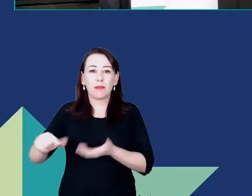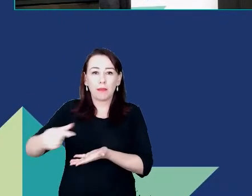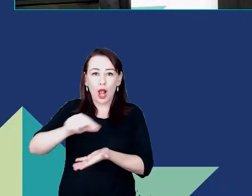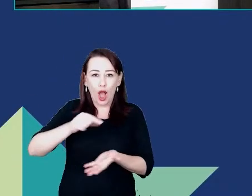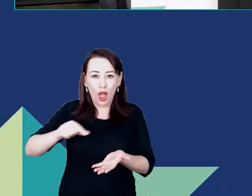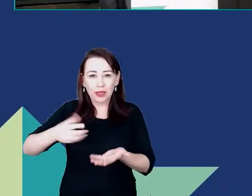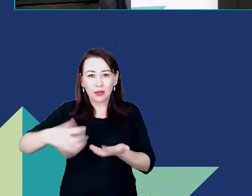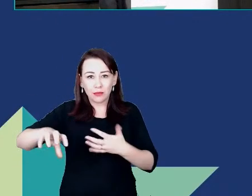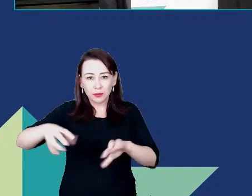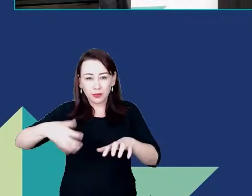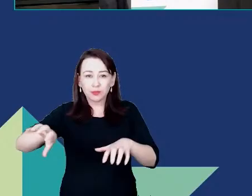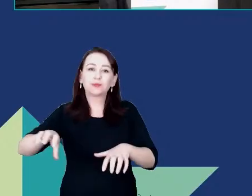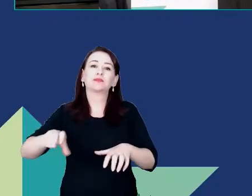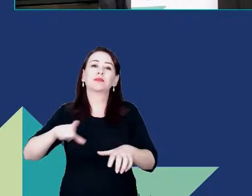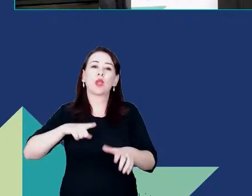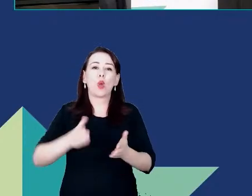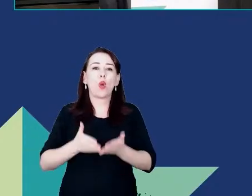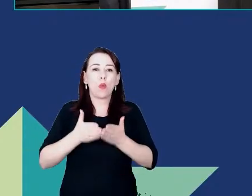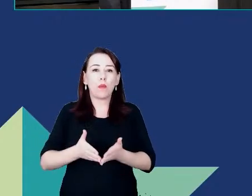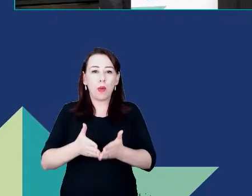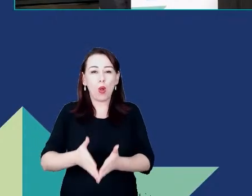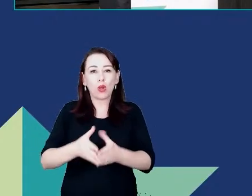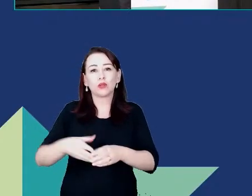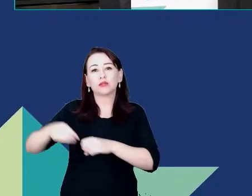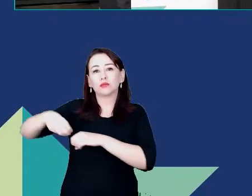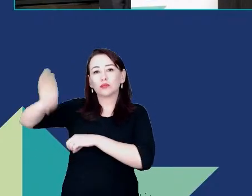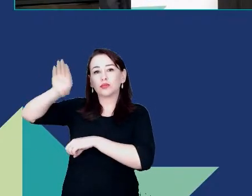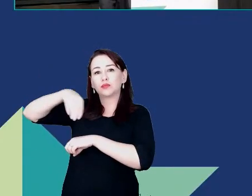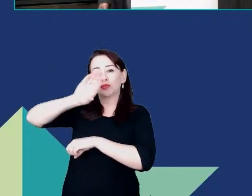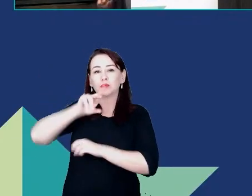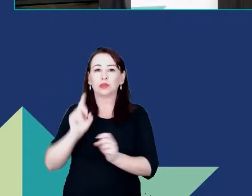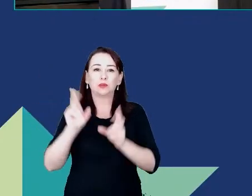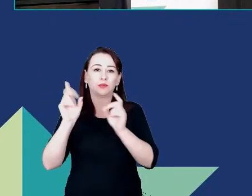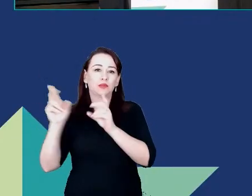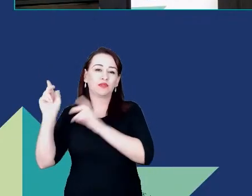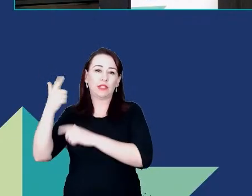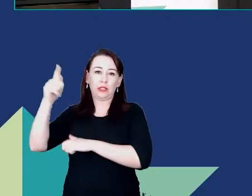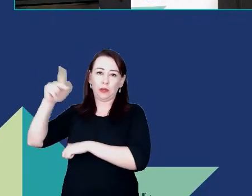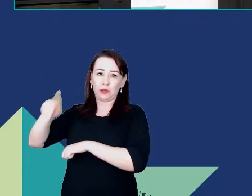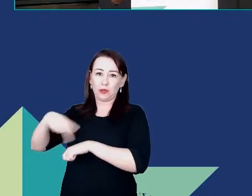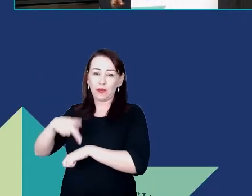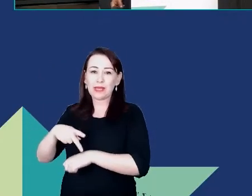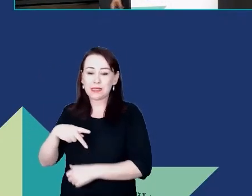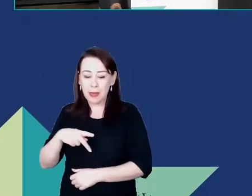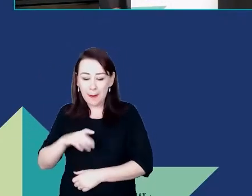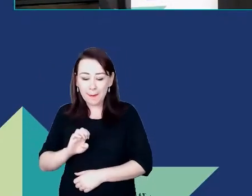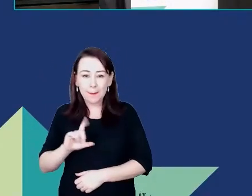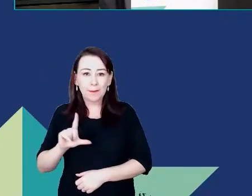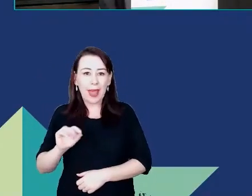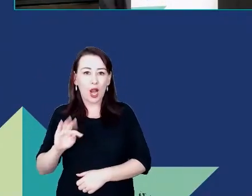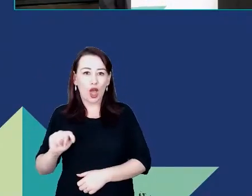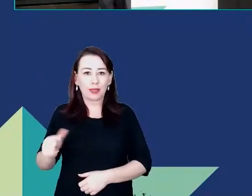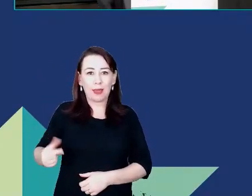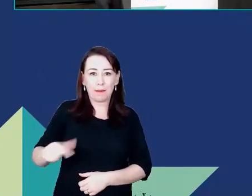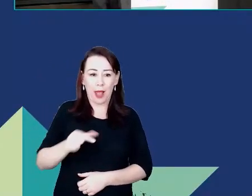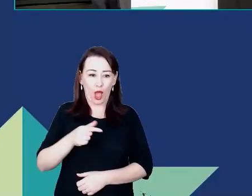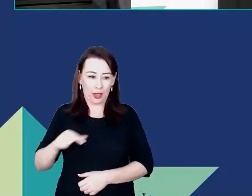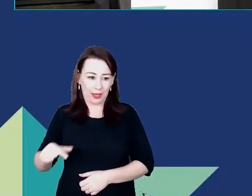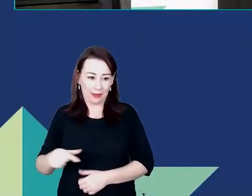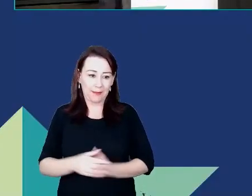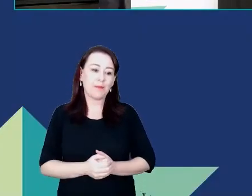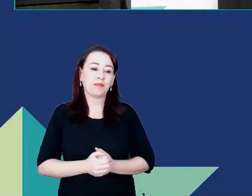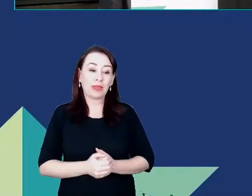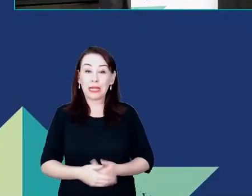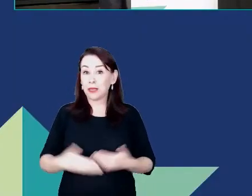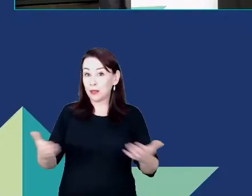e um porto, né, onde faz a distribuição aí do mercado internacional dessas pelotas, tá? Bom, a gente teve o evento da